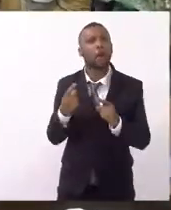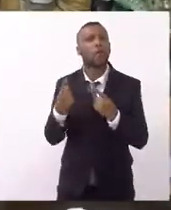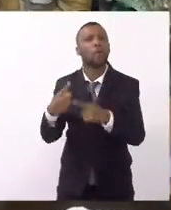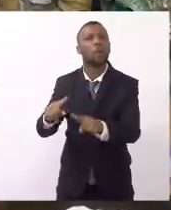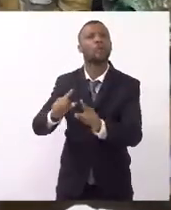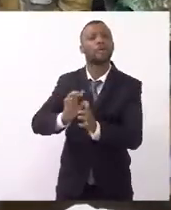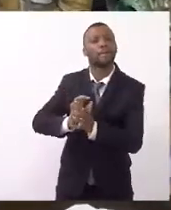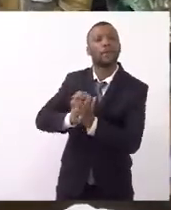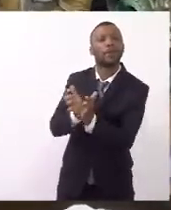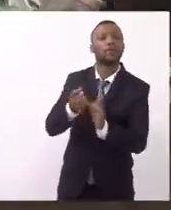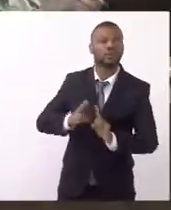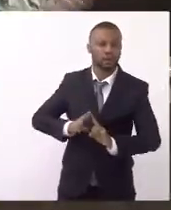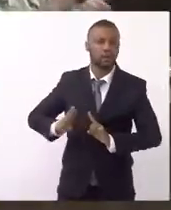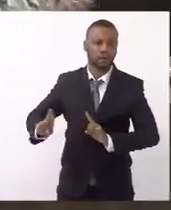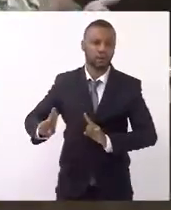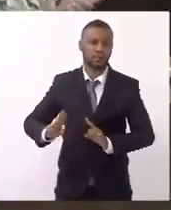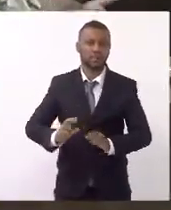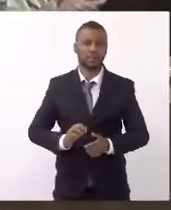religiosa